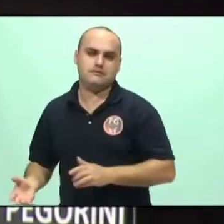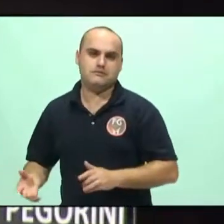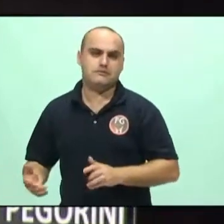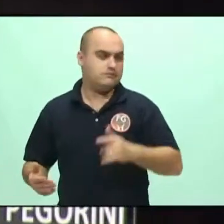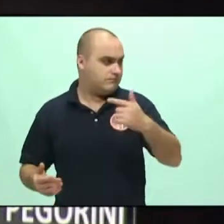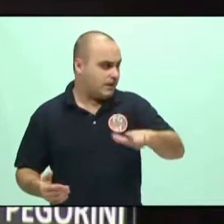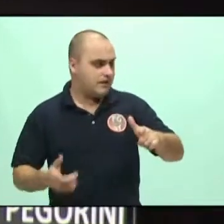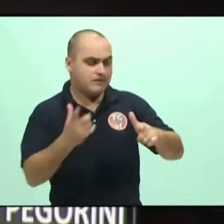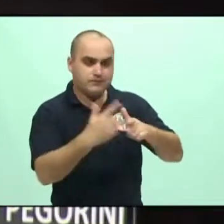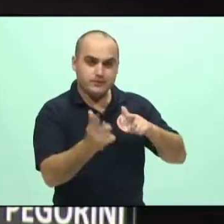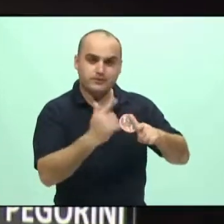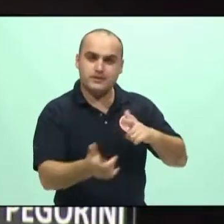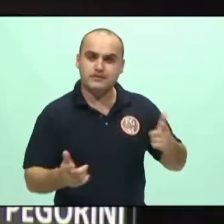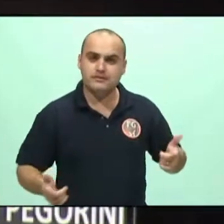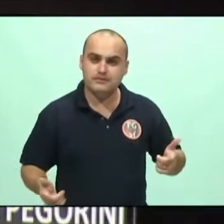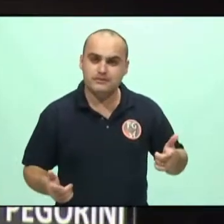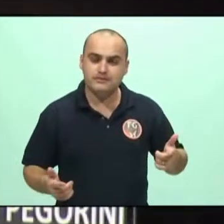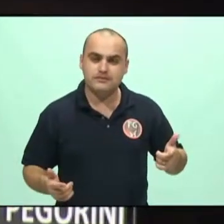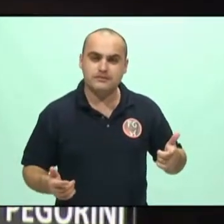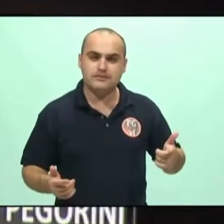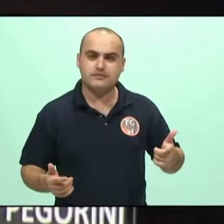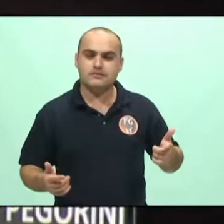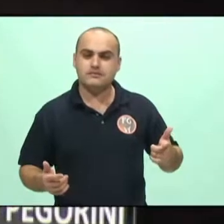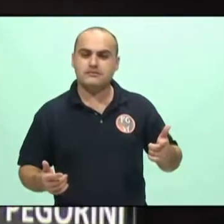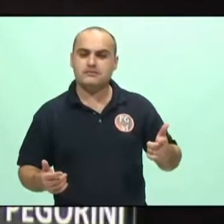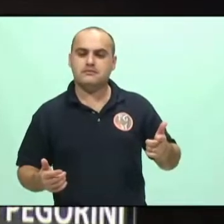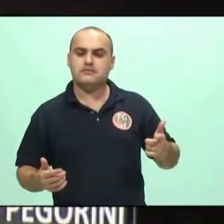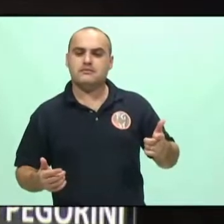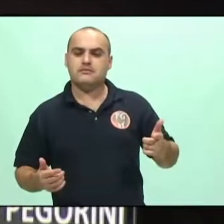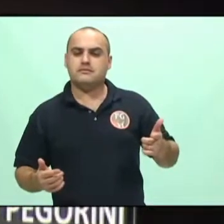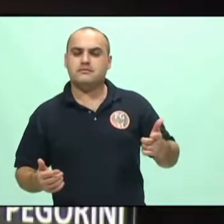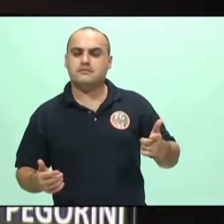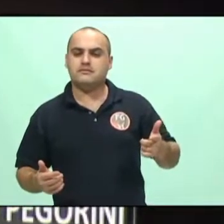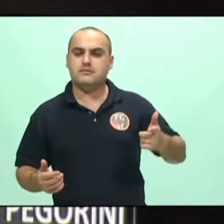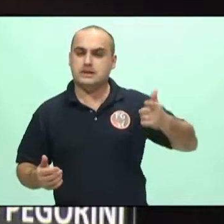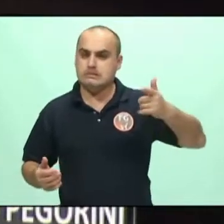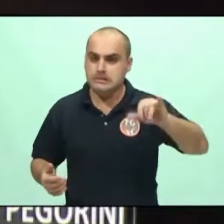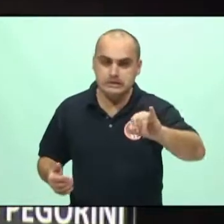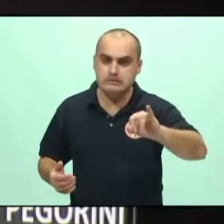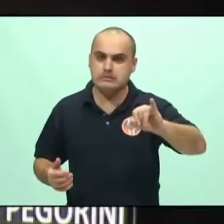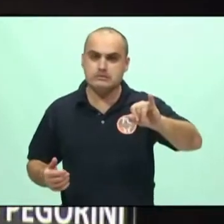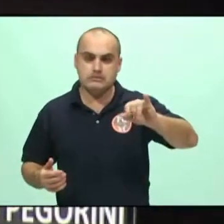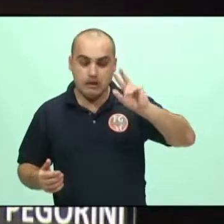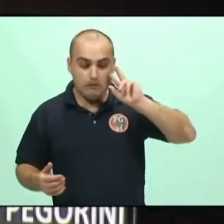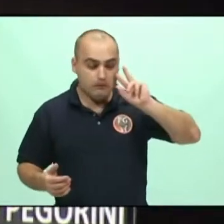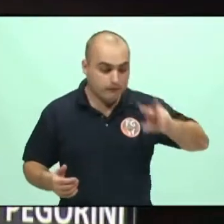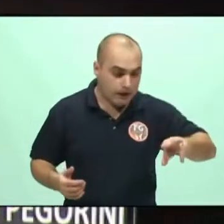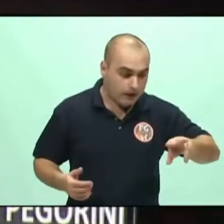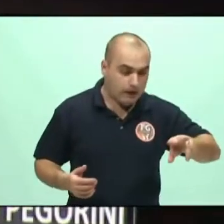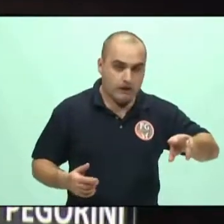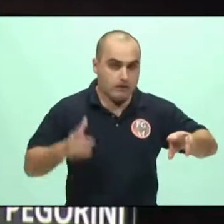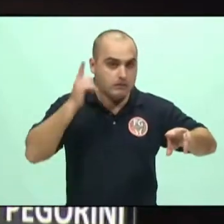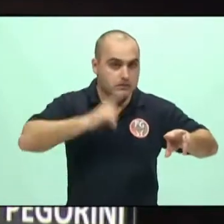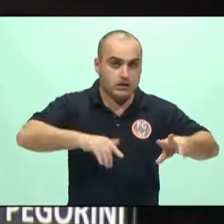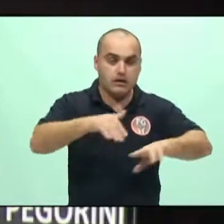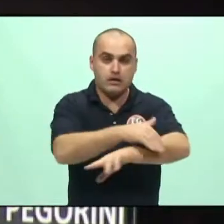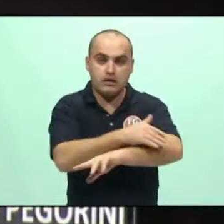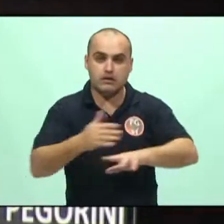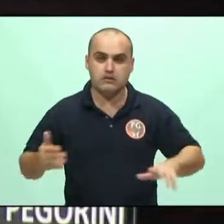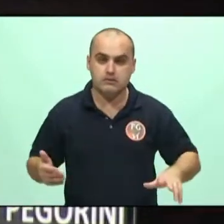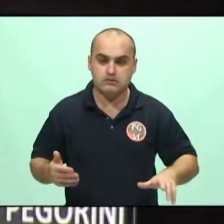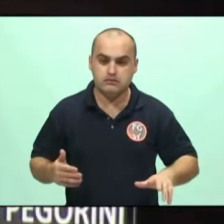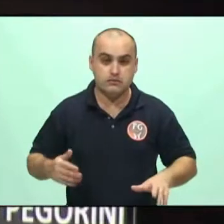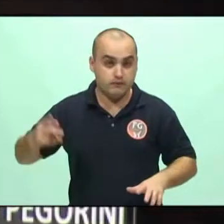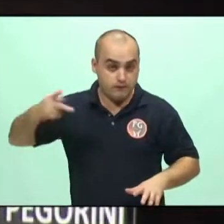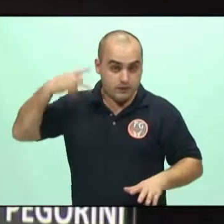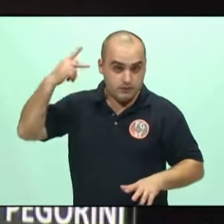ver o problema de perto porque só passa que se não passar lá não vê a Neusa